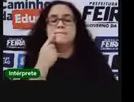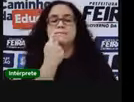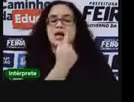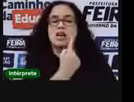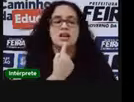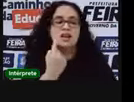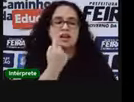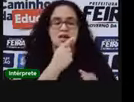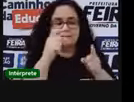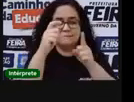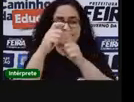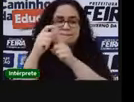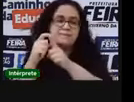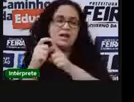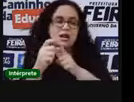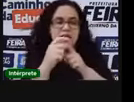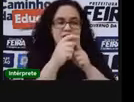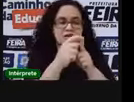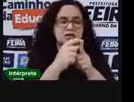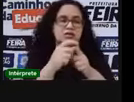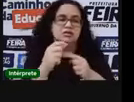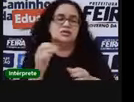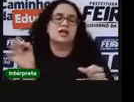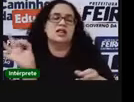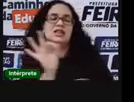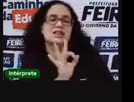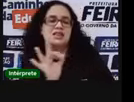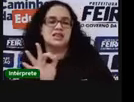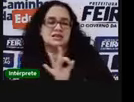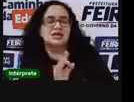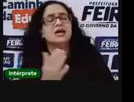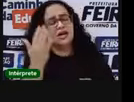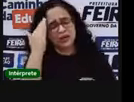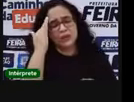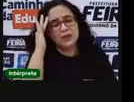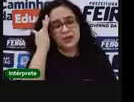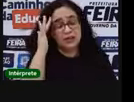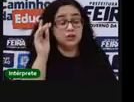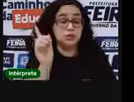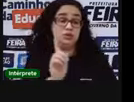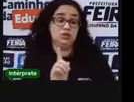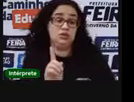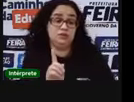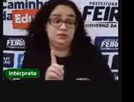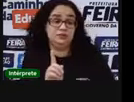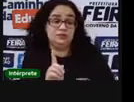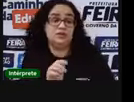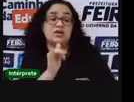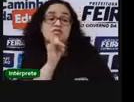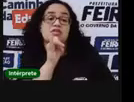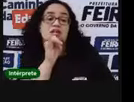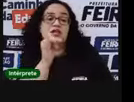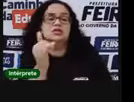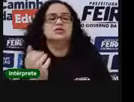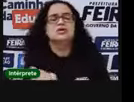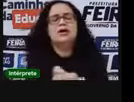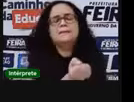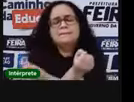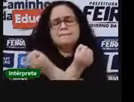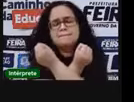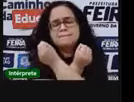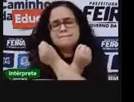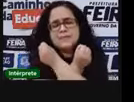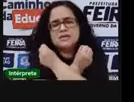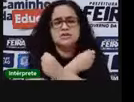sabe? A compreensão do vazio, de dizer, eu compreendo. Não. Quando a gente diz que a gente abraça o outro, quando